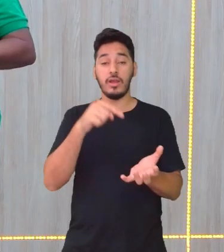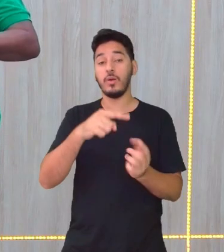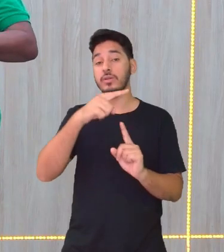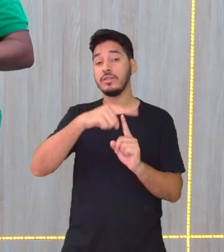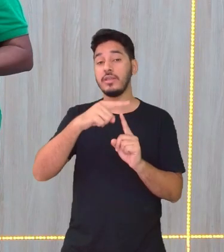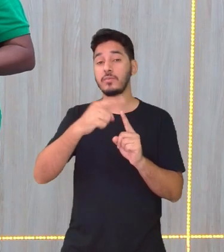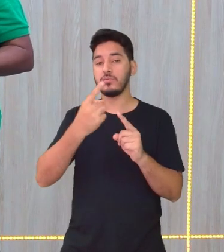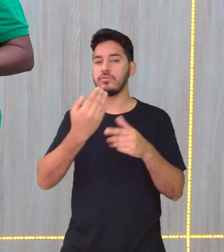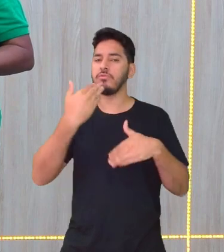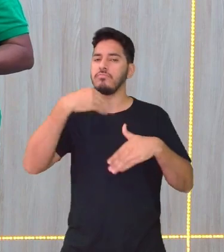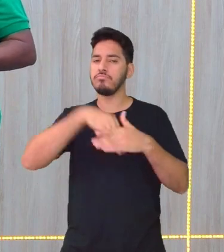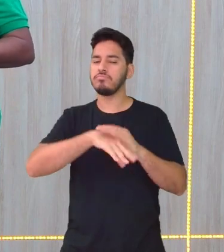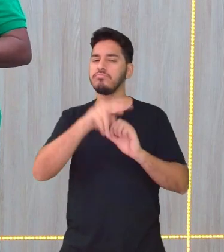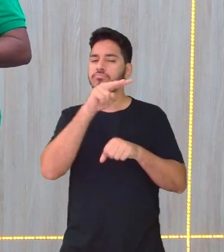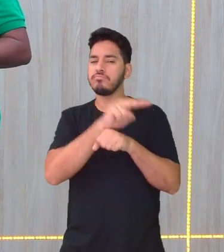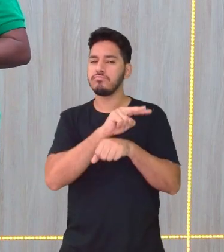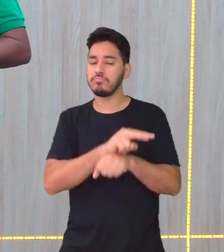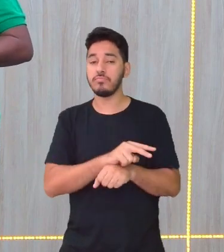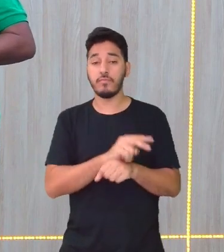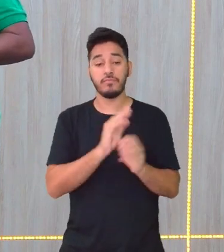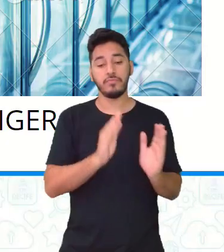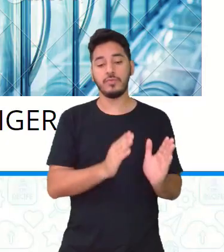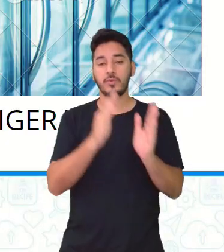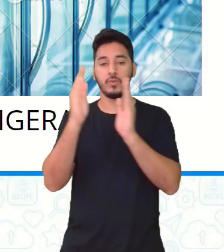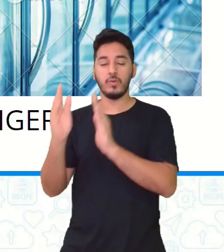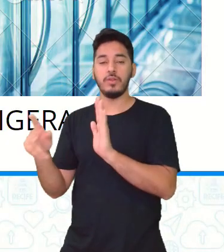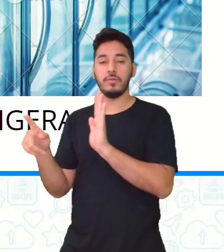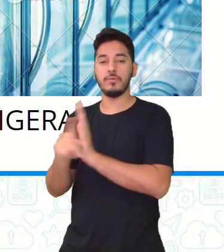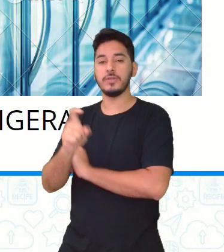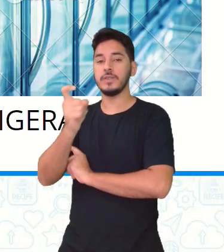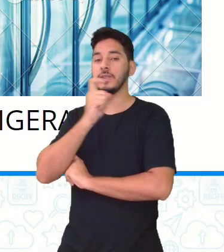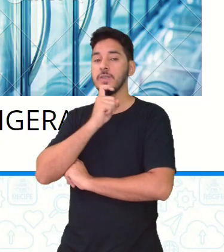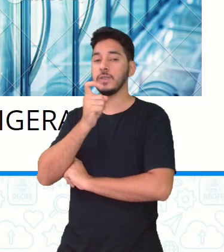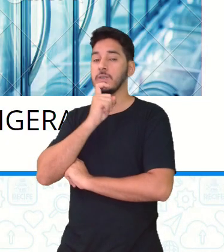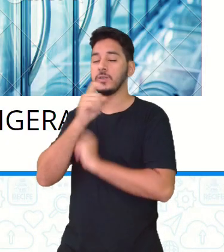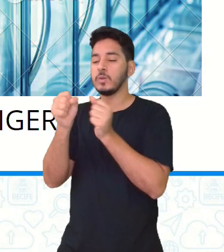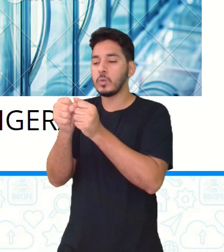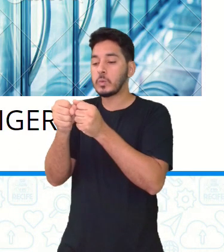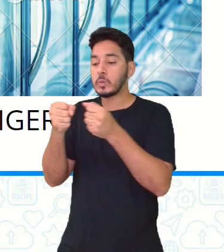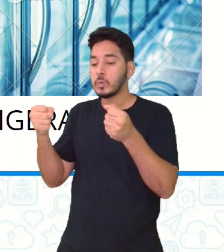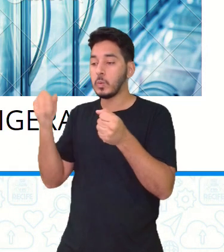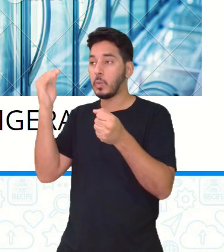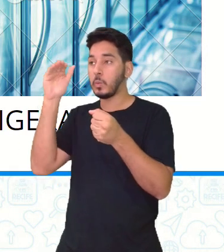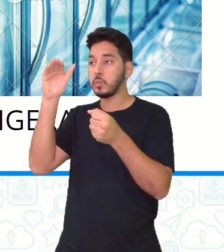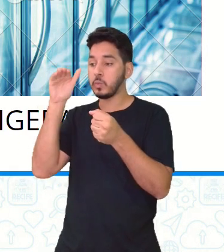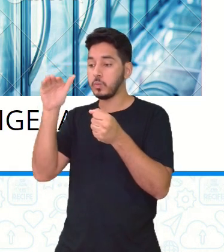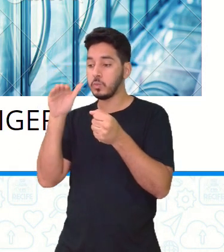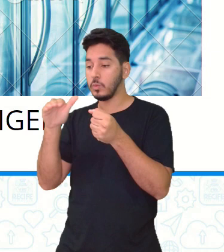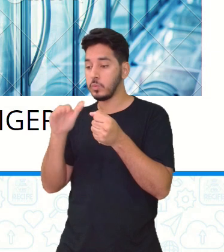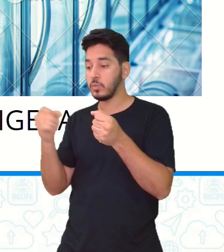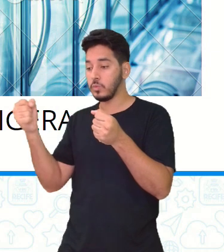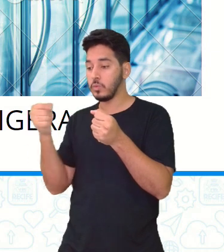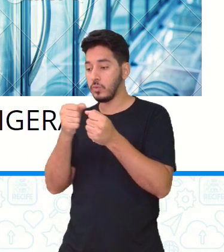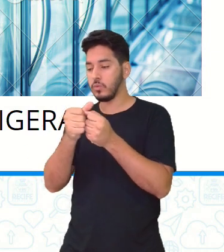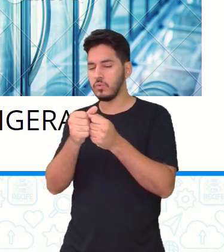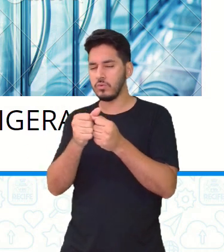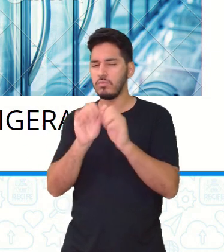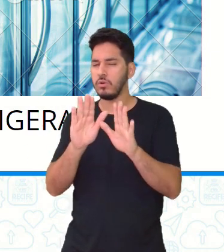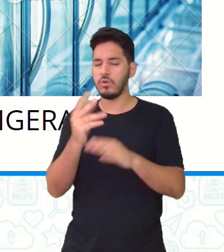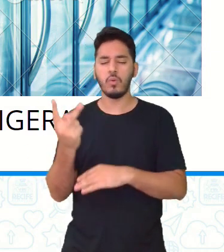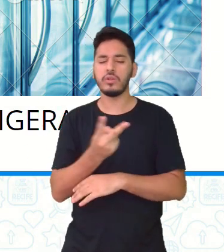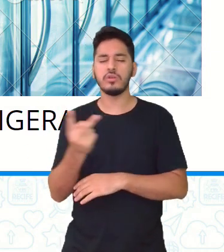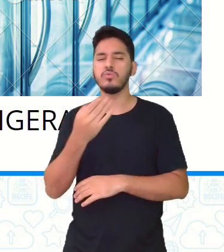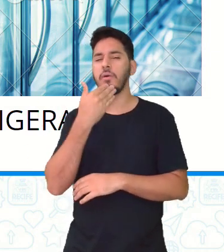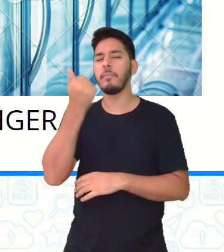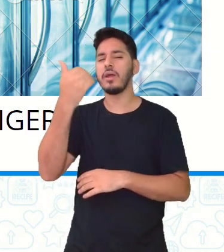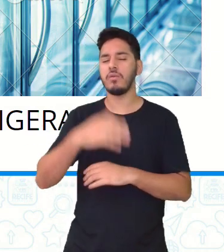de conservação. E a outra é a refrigeração. Qual das duas será mais eficaz?